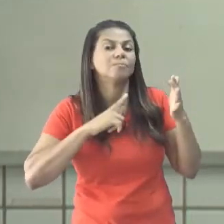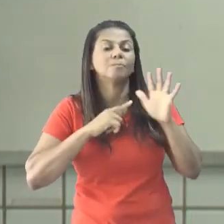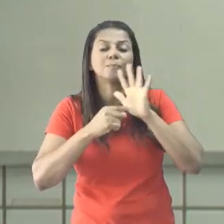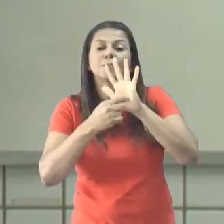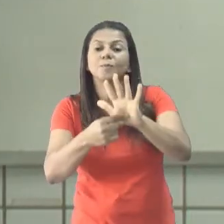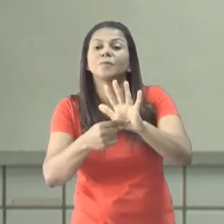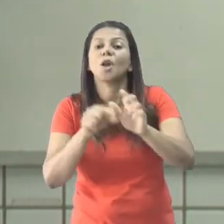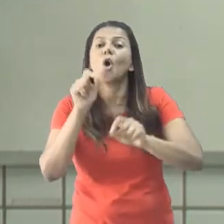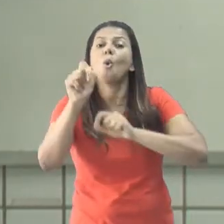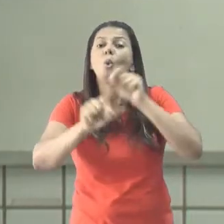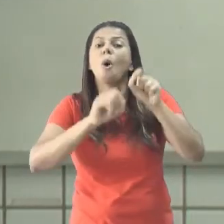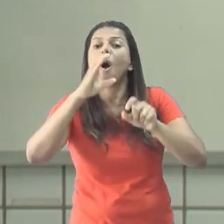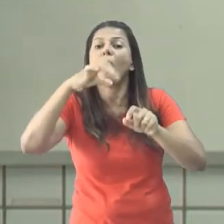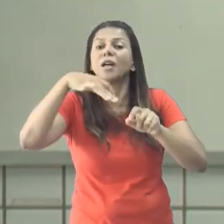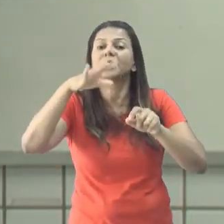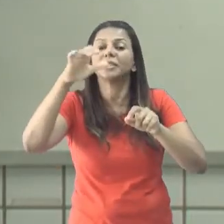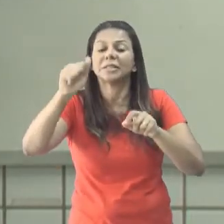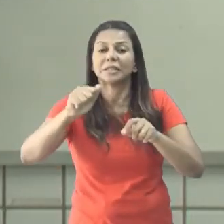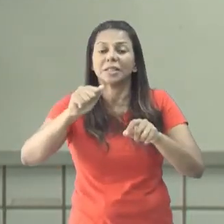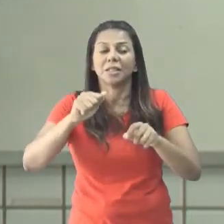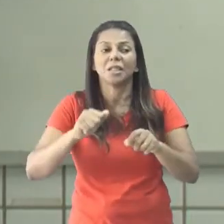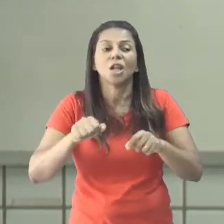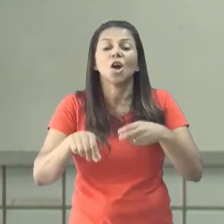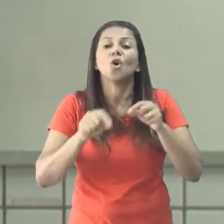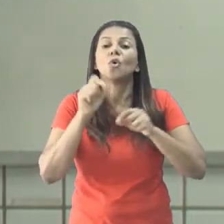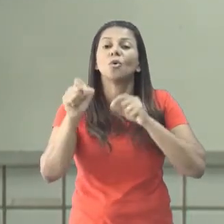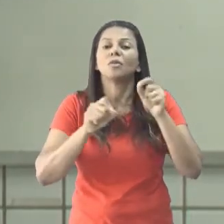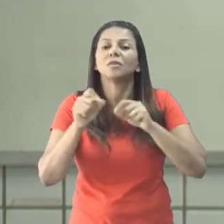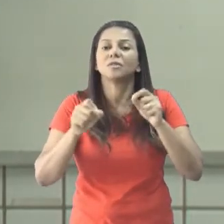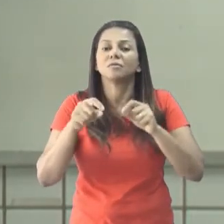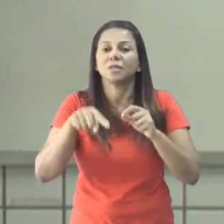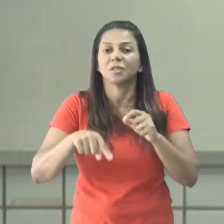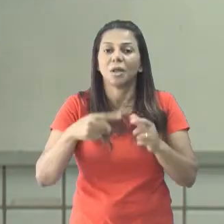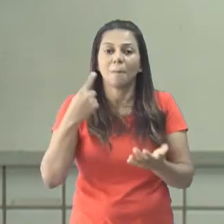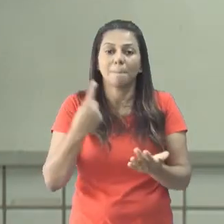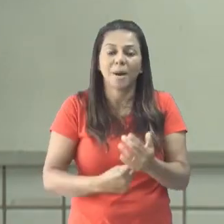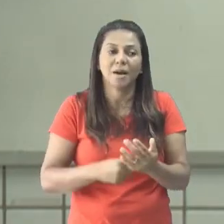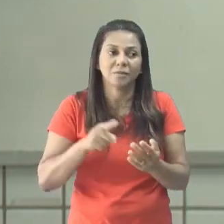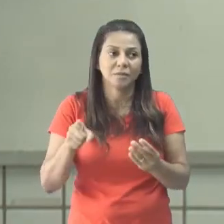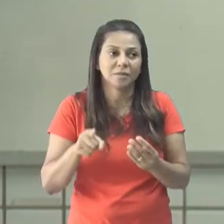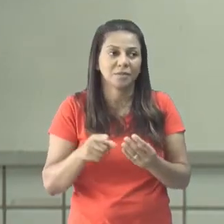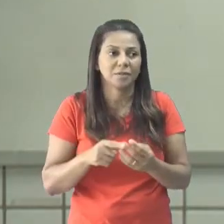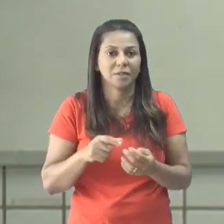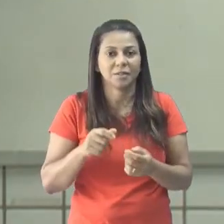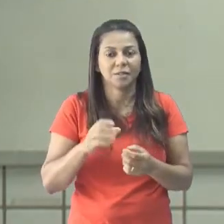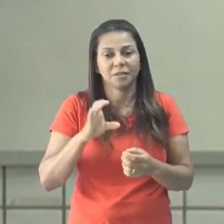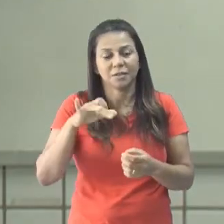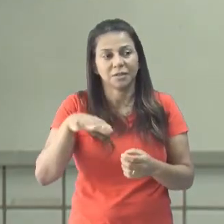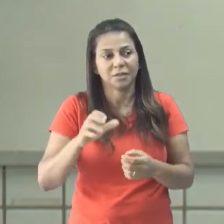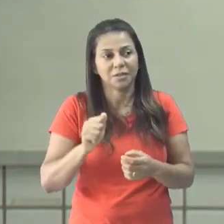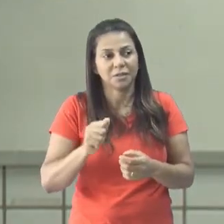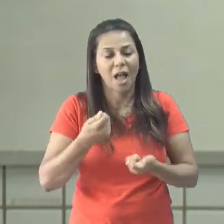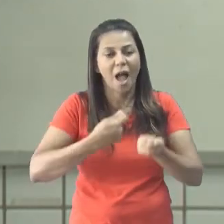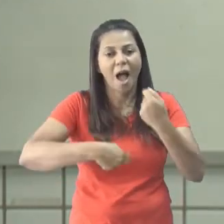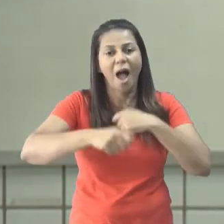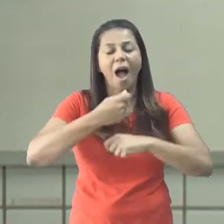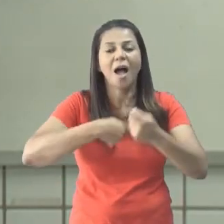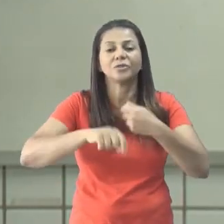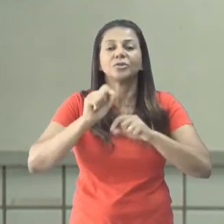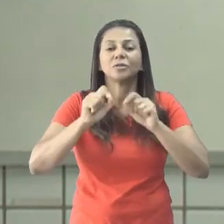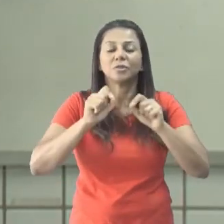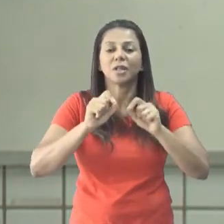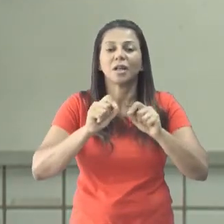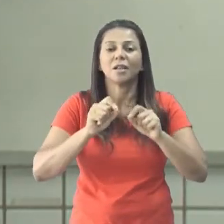é a cena e aparece qual vai ser o ato daquela cena. Quais são os atos?